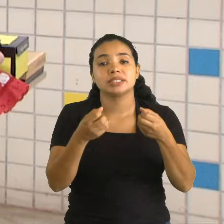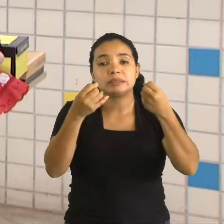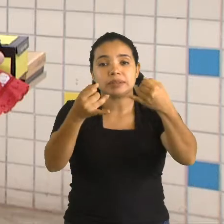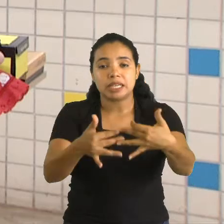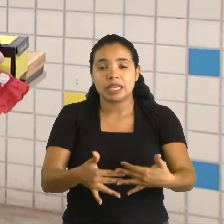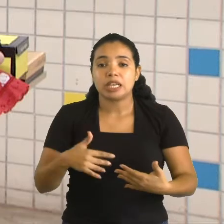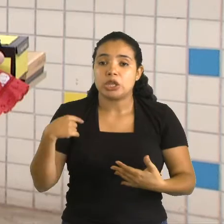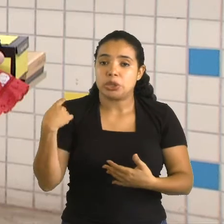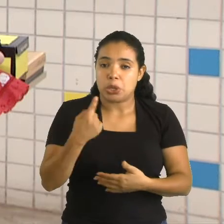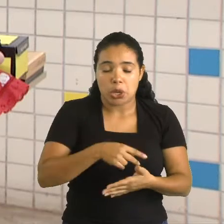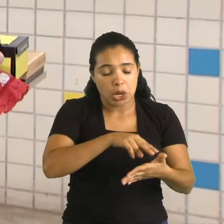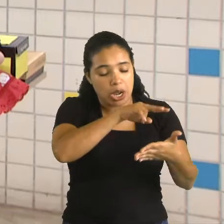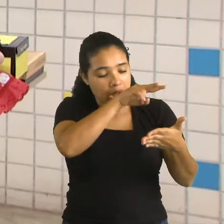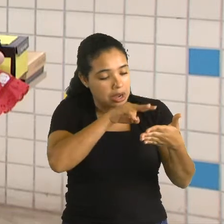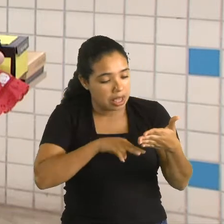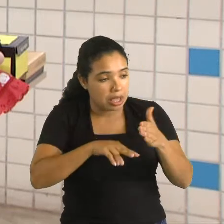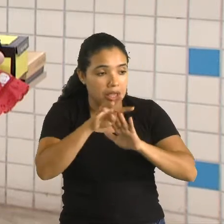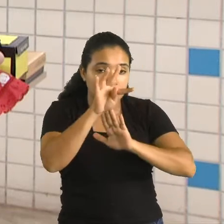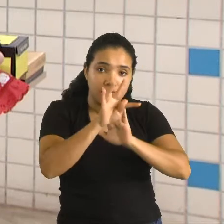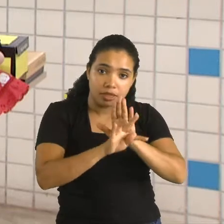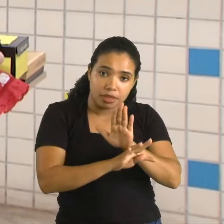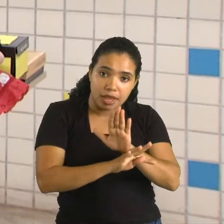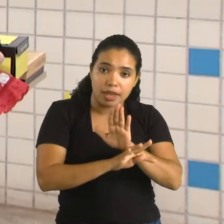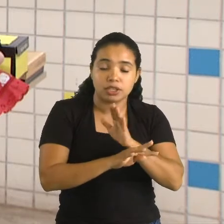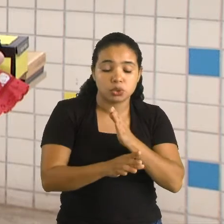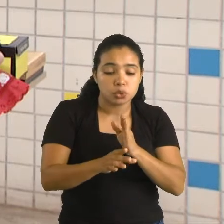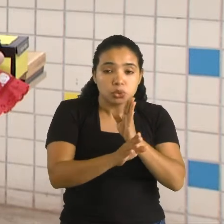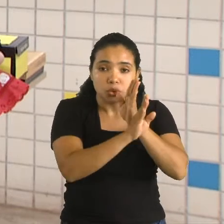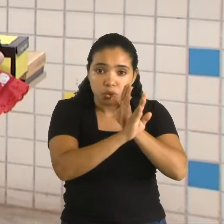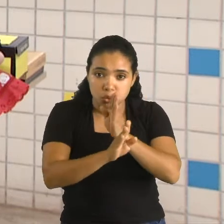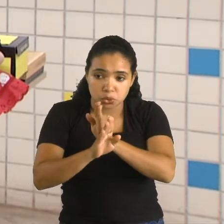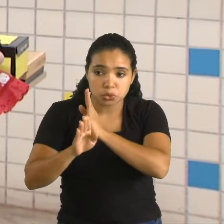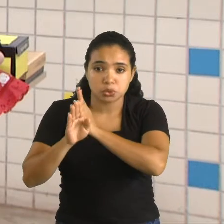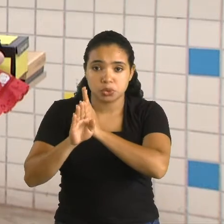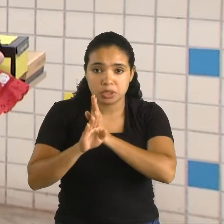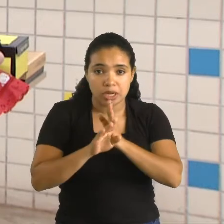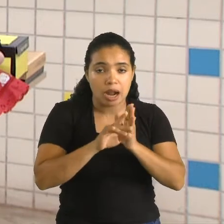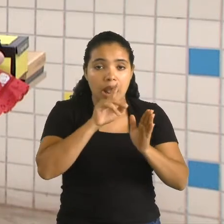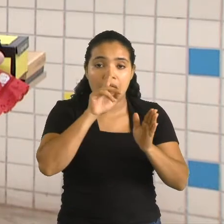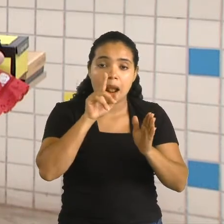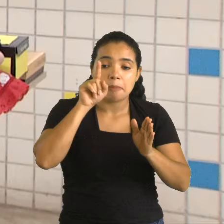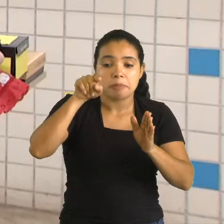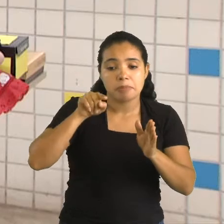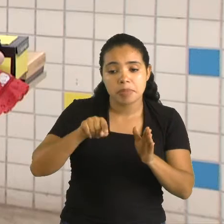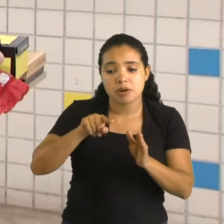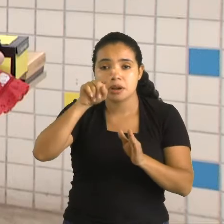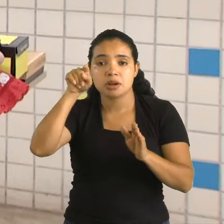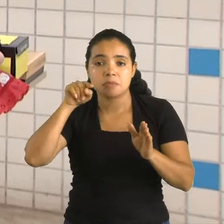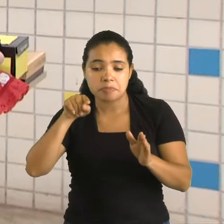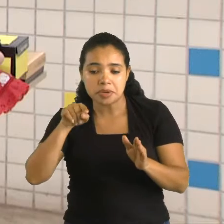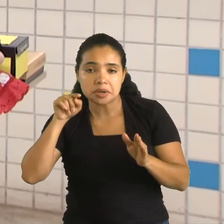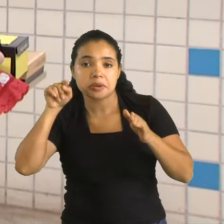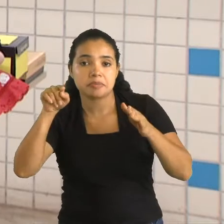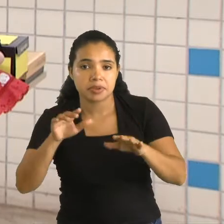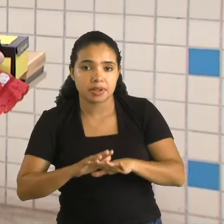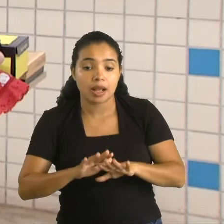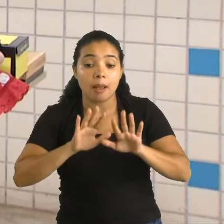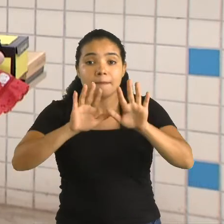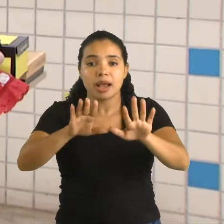iríamos ler o texto, encontrar algumas informações, mas principalmente nós